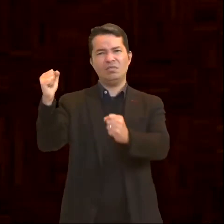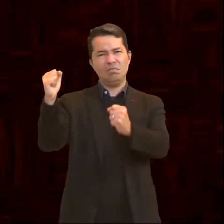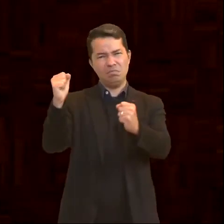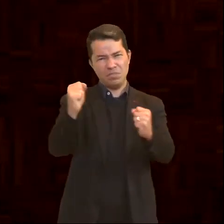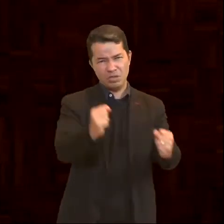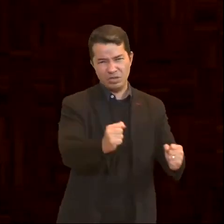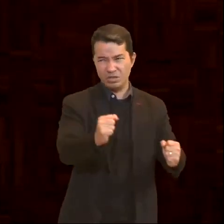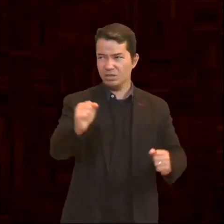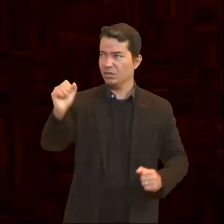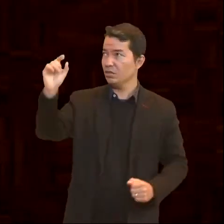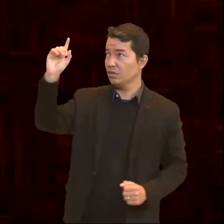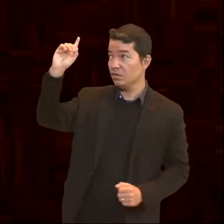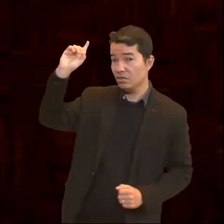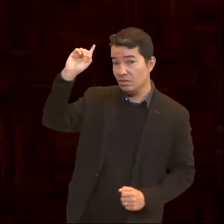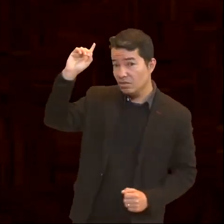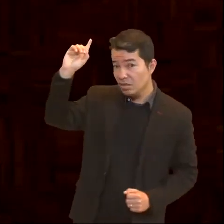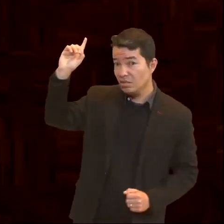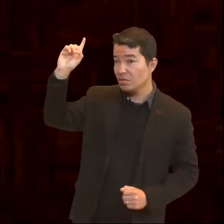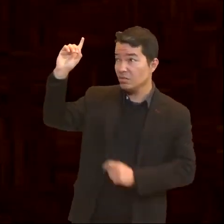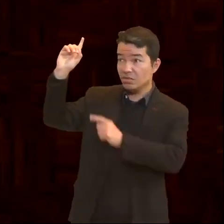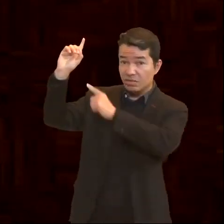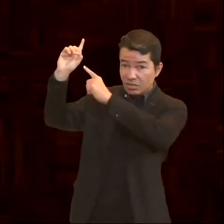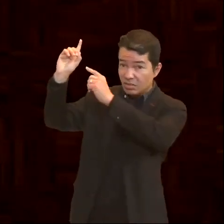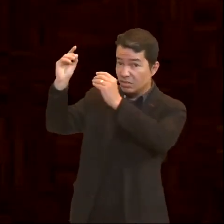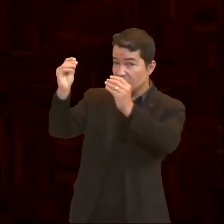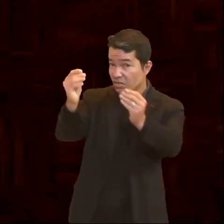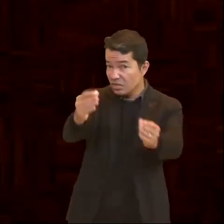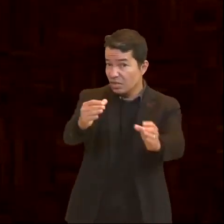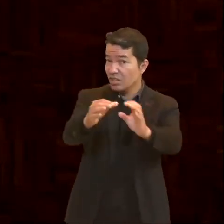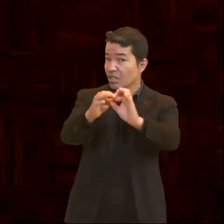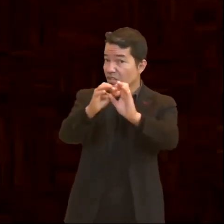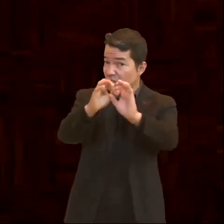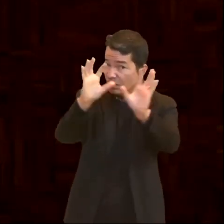dizer, essa é sua decisão.